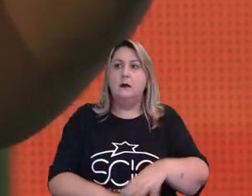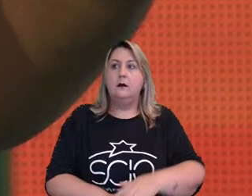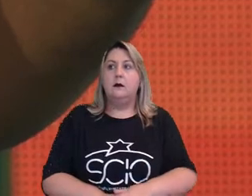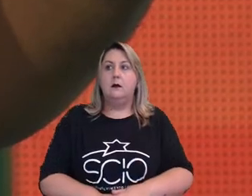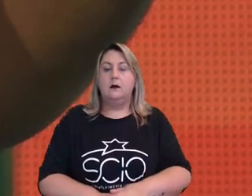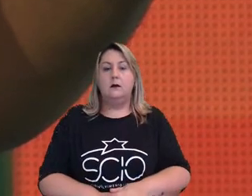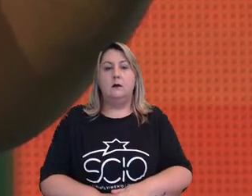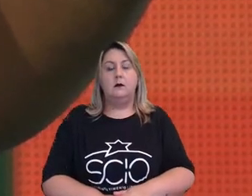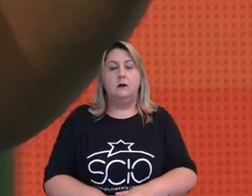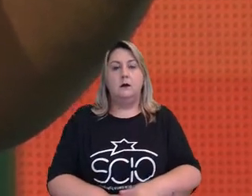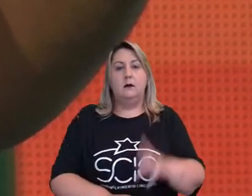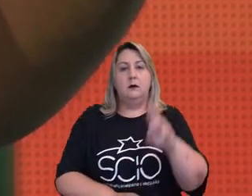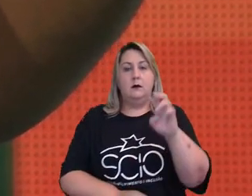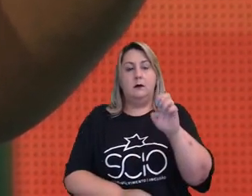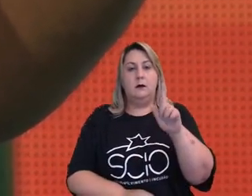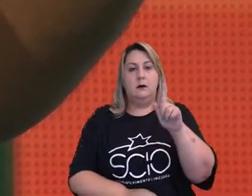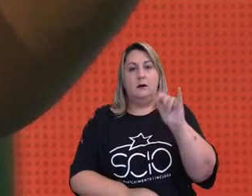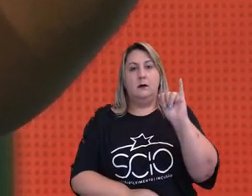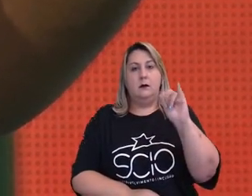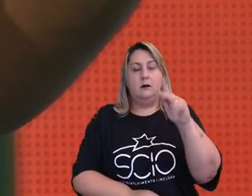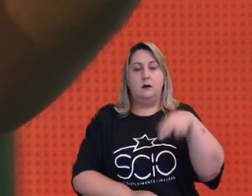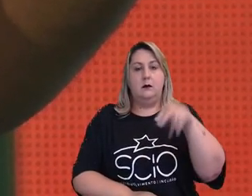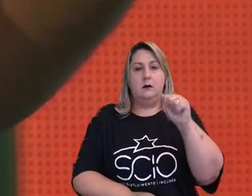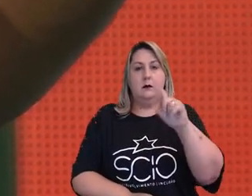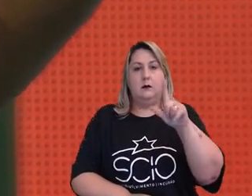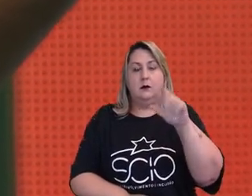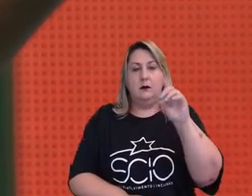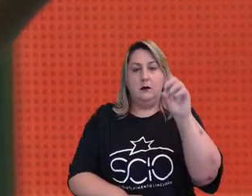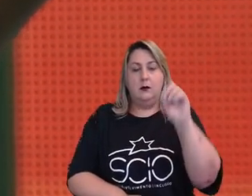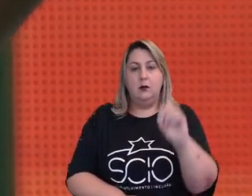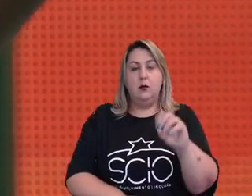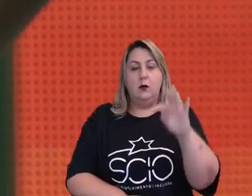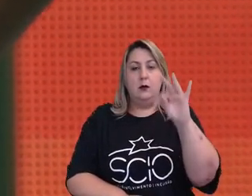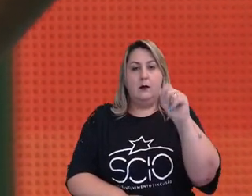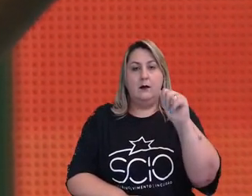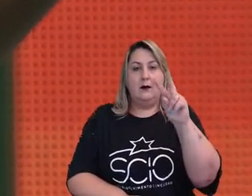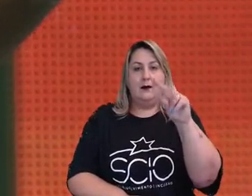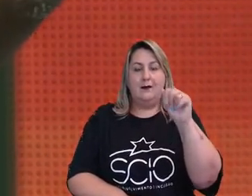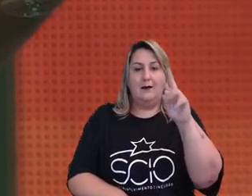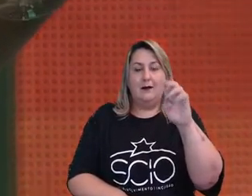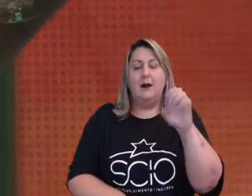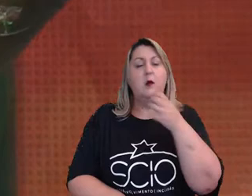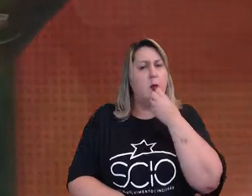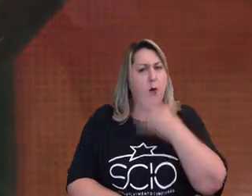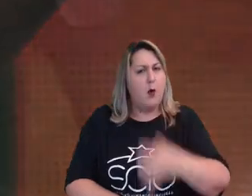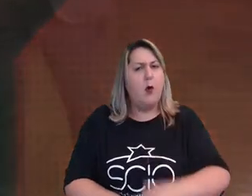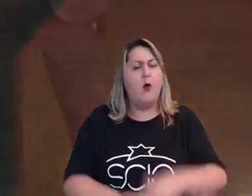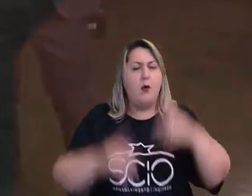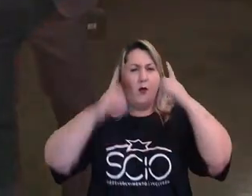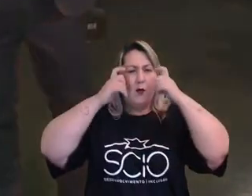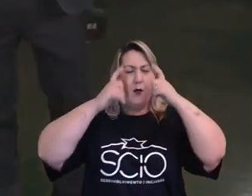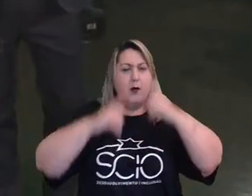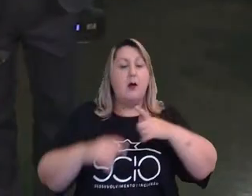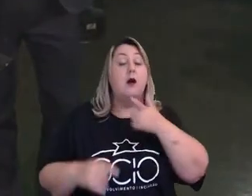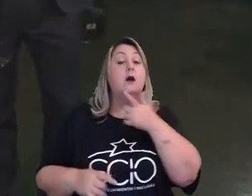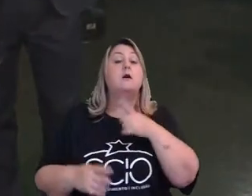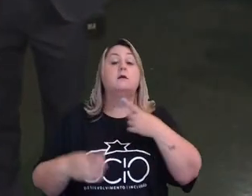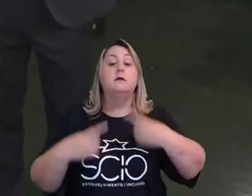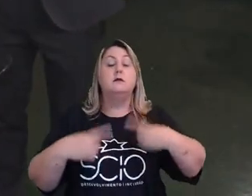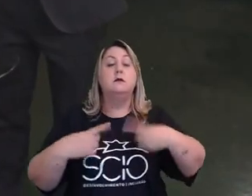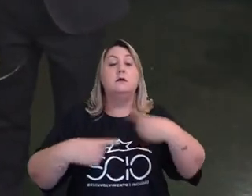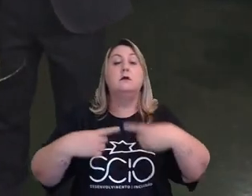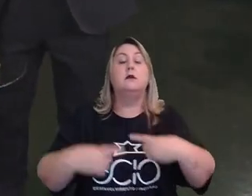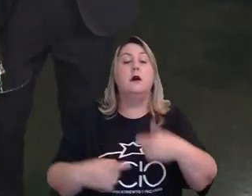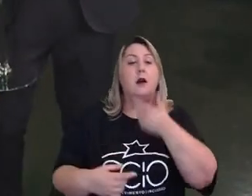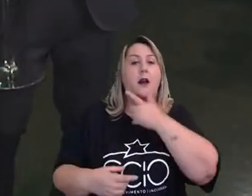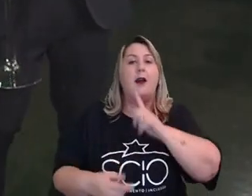só, Reginaldo Tavares. Boa, Reginaldo. Mandou a foto e concorreu ao brinde. Tá